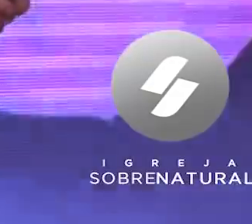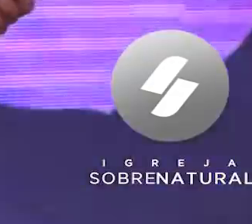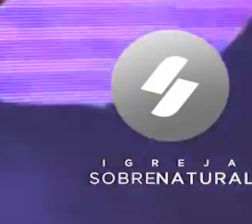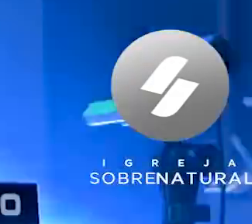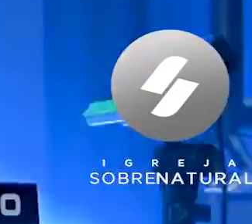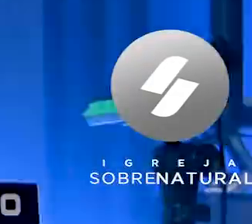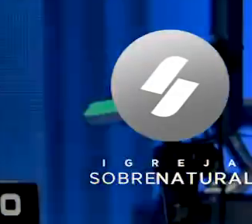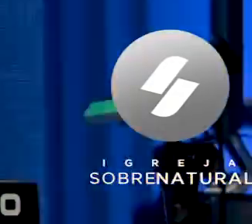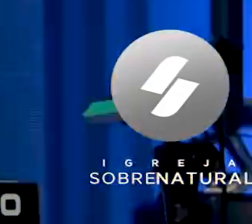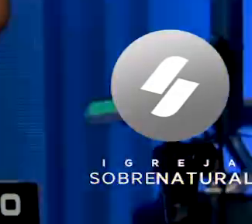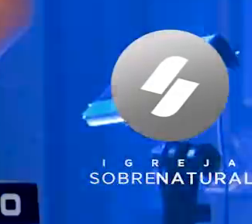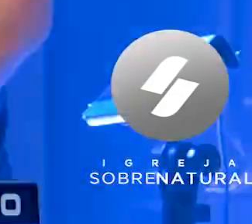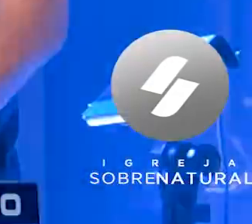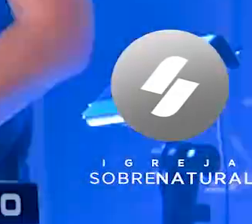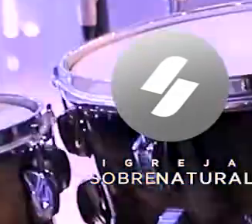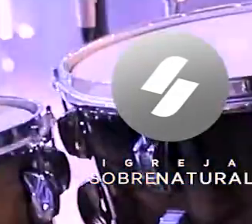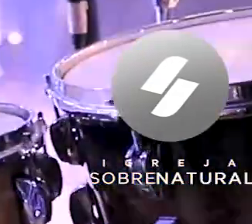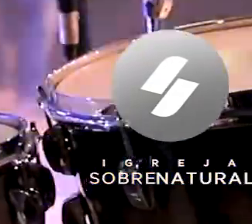bora